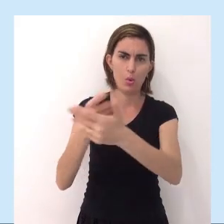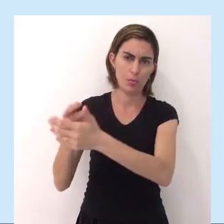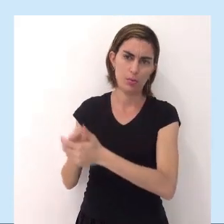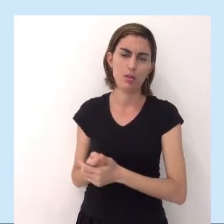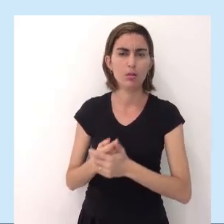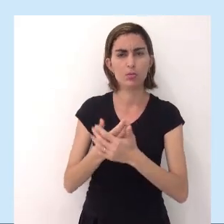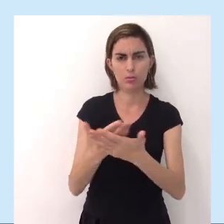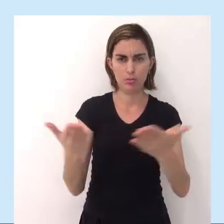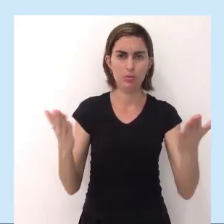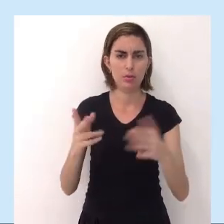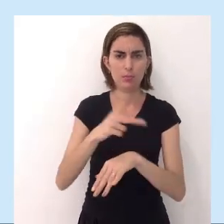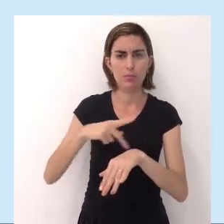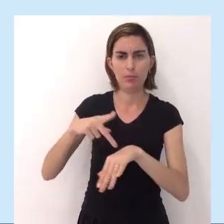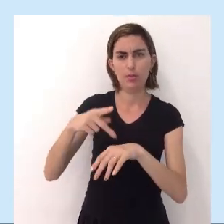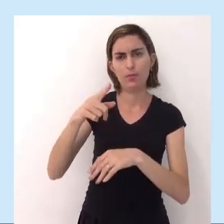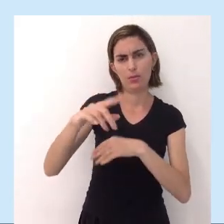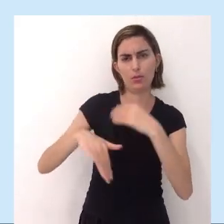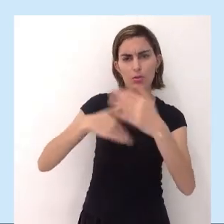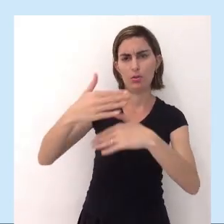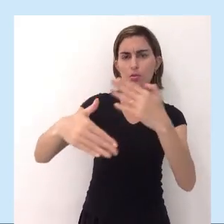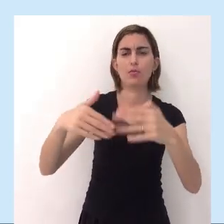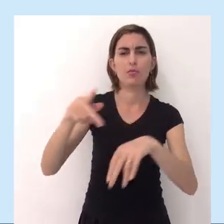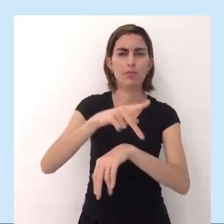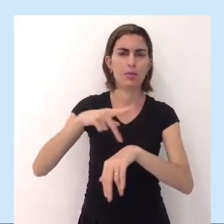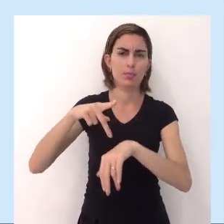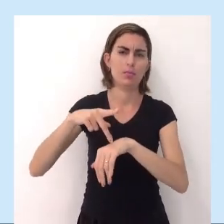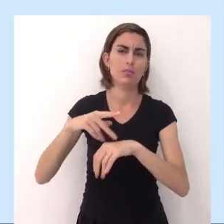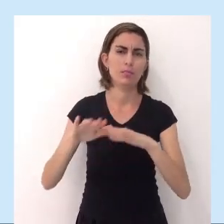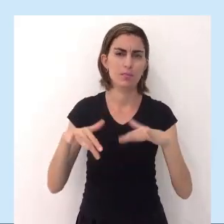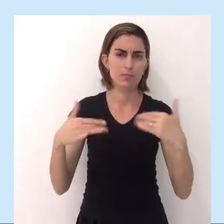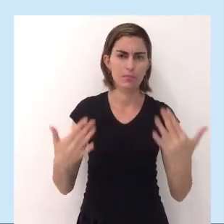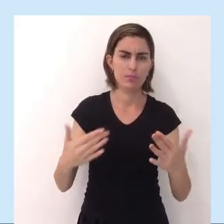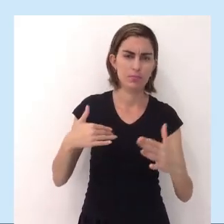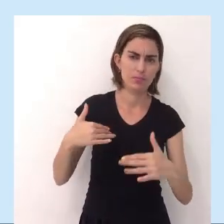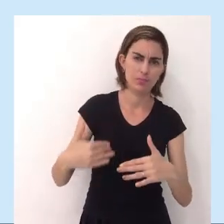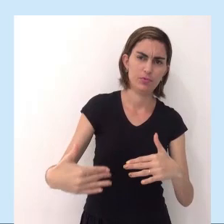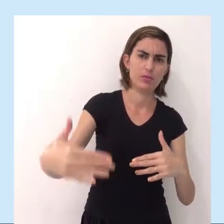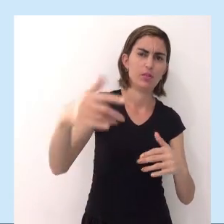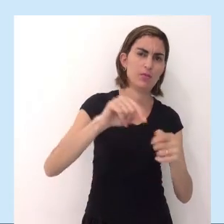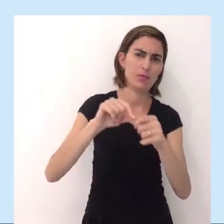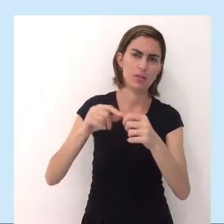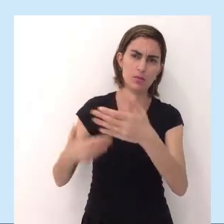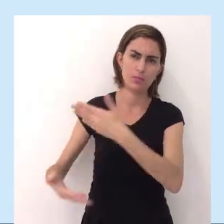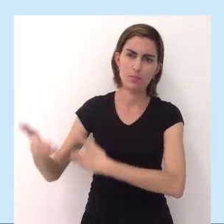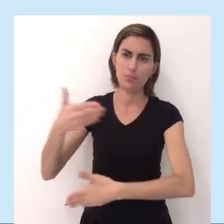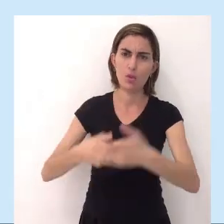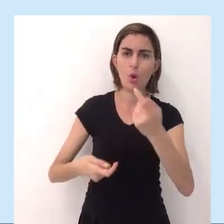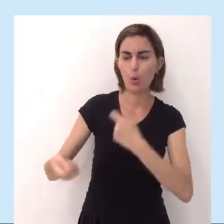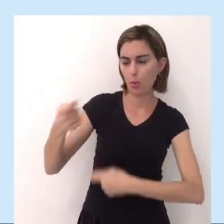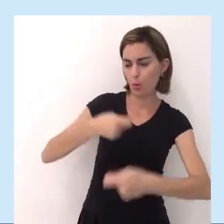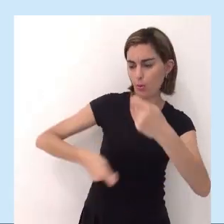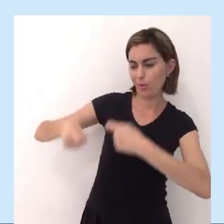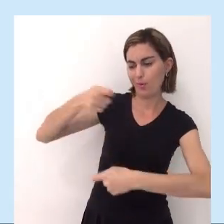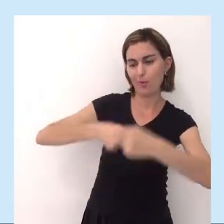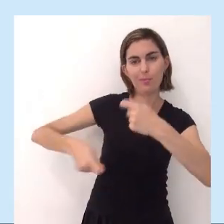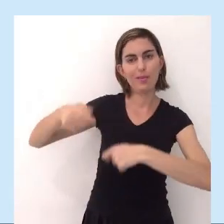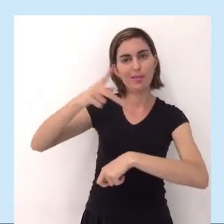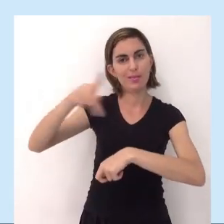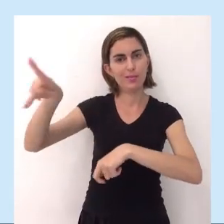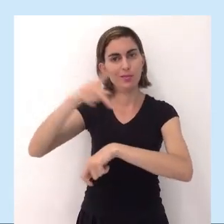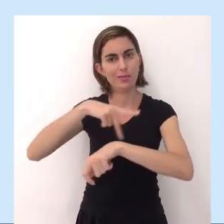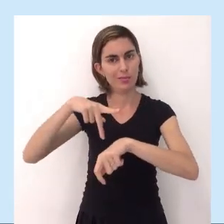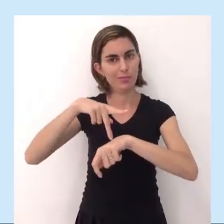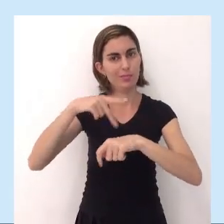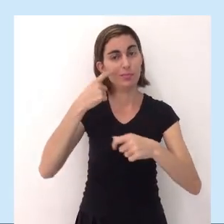comprando esse recurso desse país, você está desenvolvendo esse país. Tá? Então, à medida que você faz uma relação de comércio entre outros países,